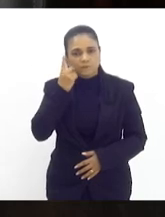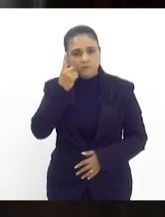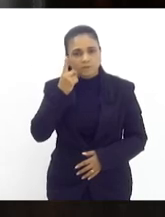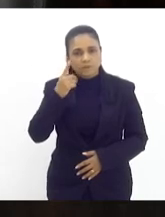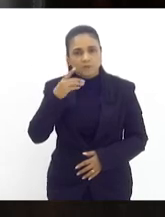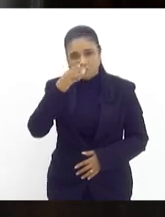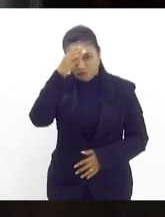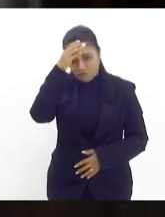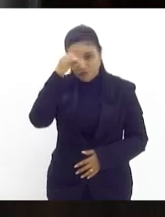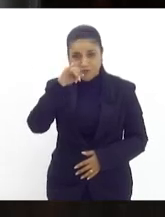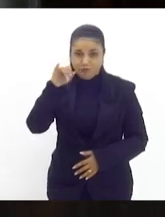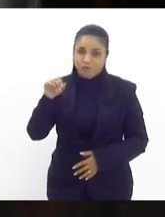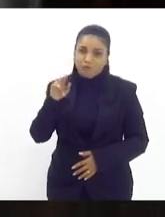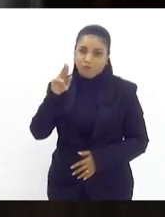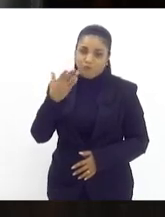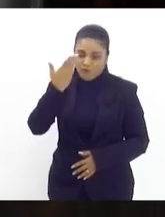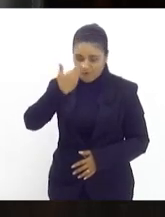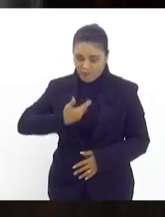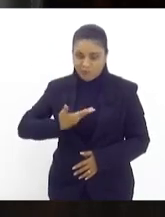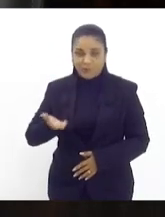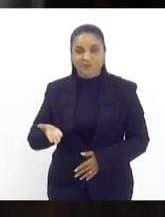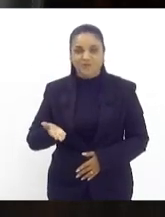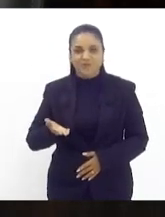Deputada Tia Ju.